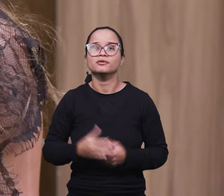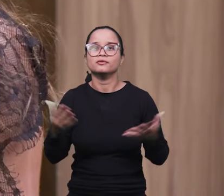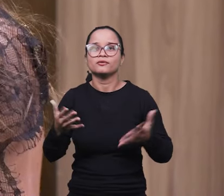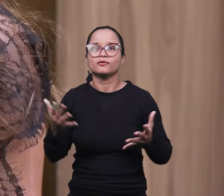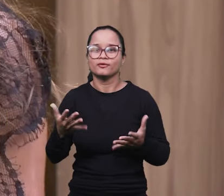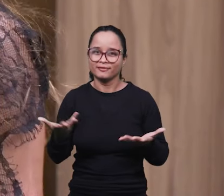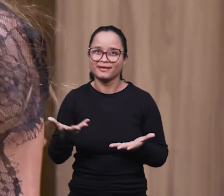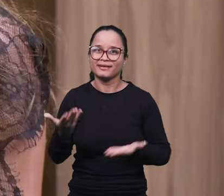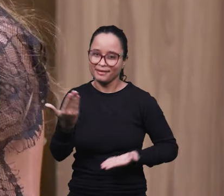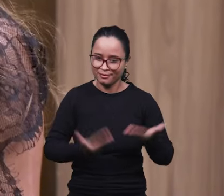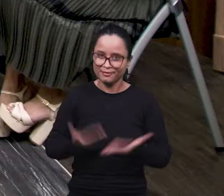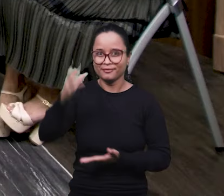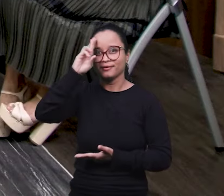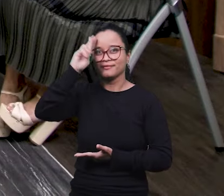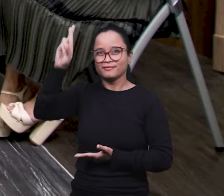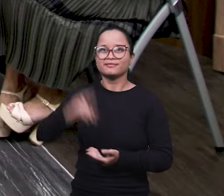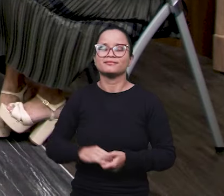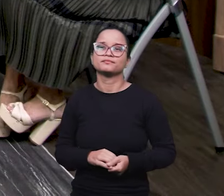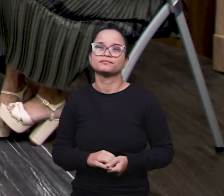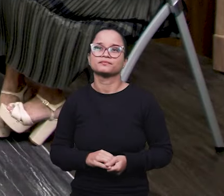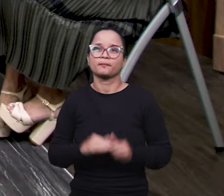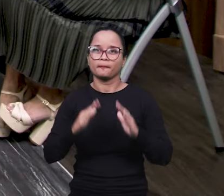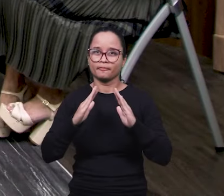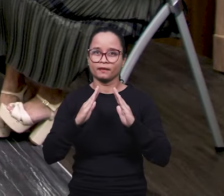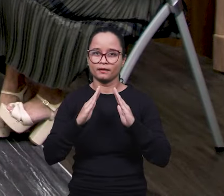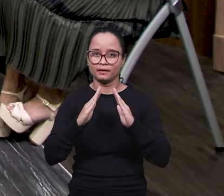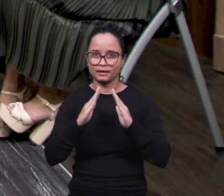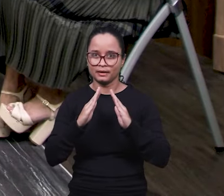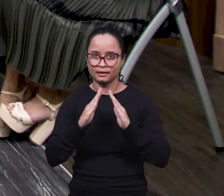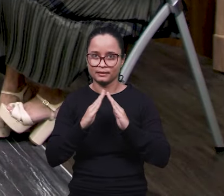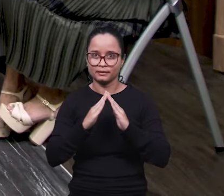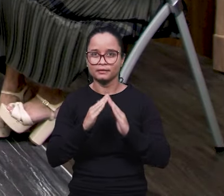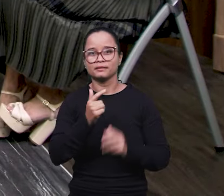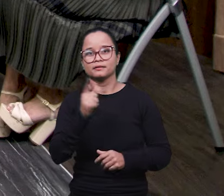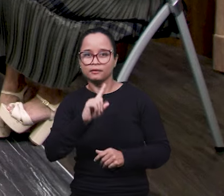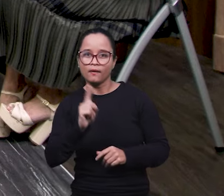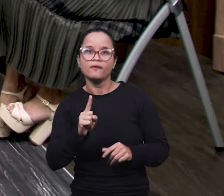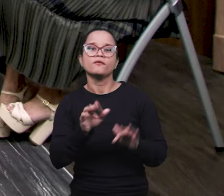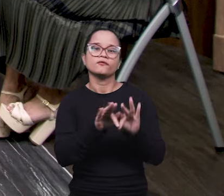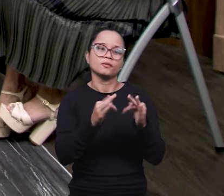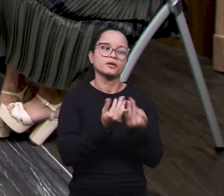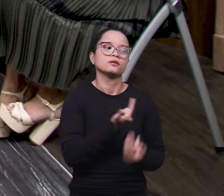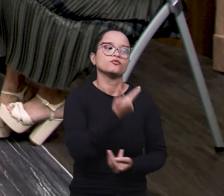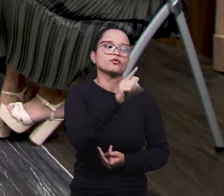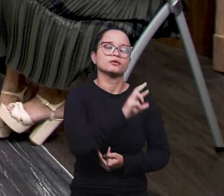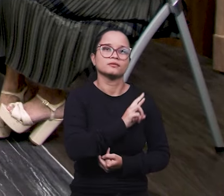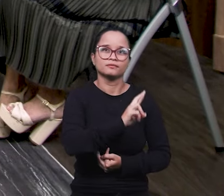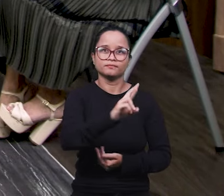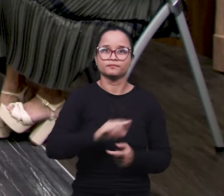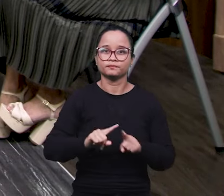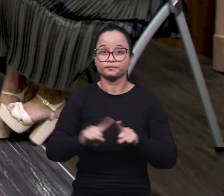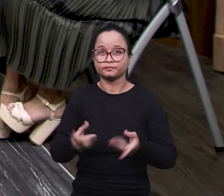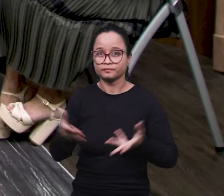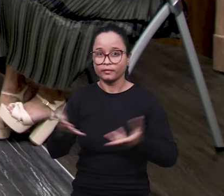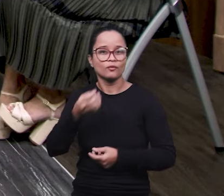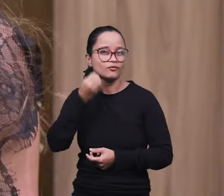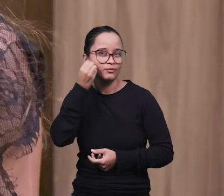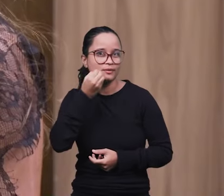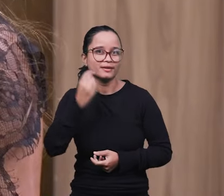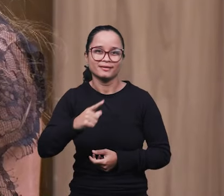cristã hoje em dia ela serve ao senhor a casa dela não a família dela é de outra religião mas ela hoje tem